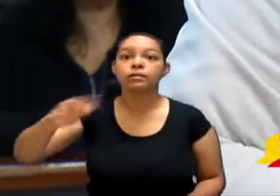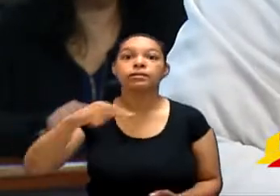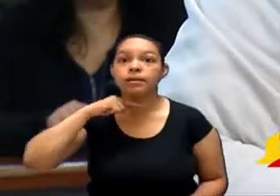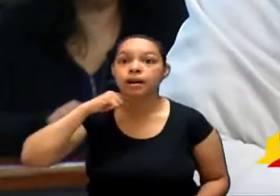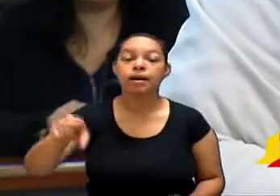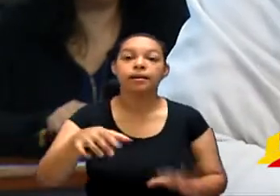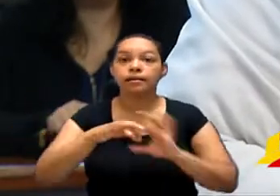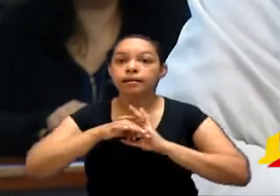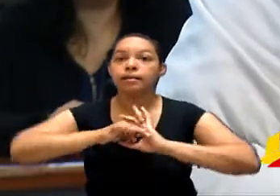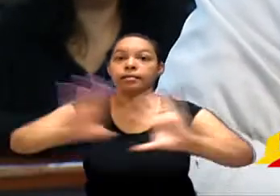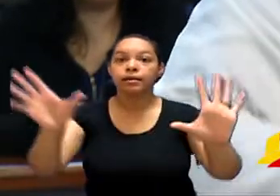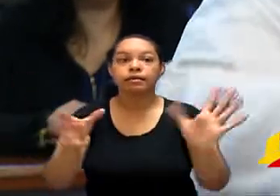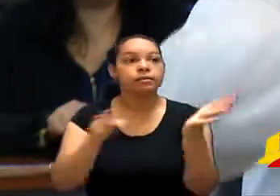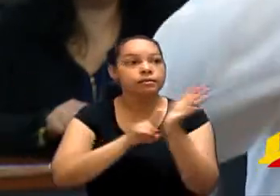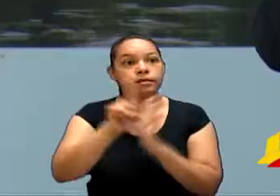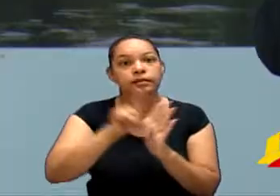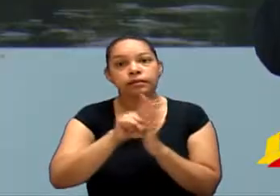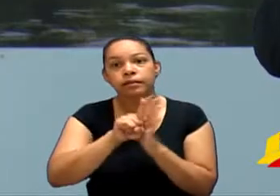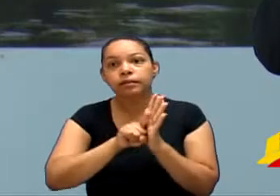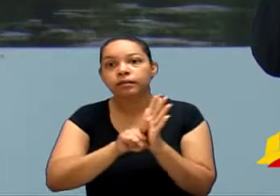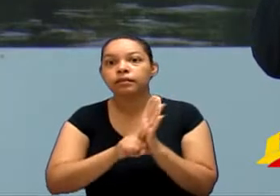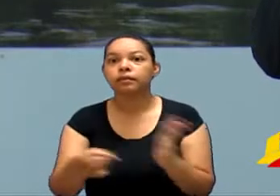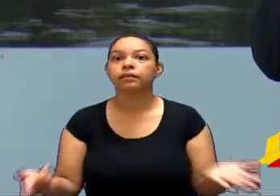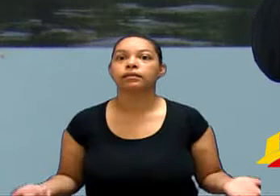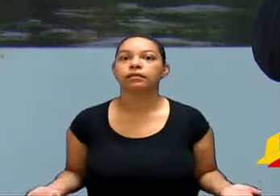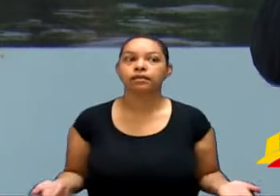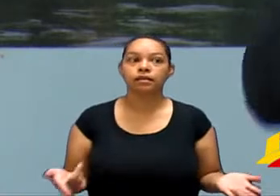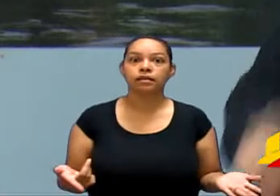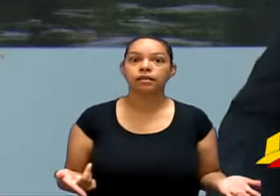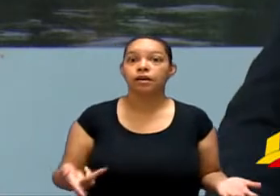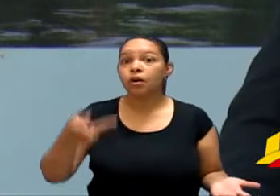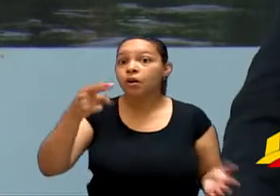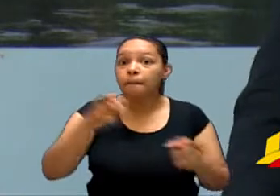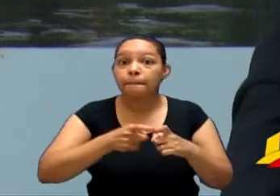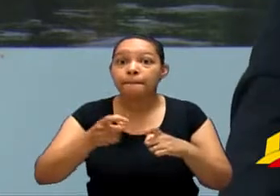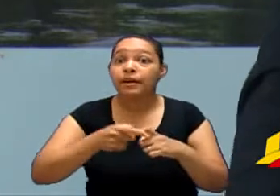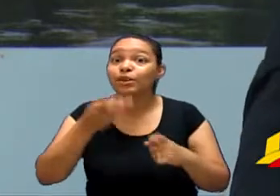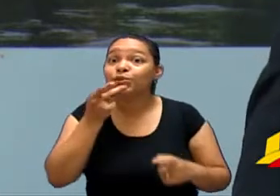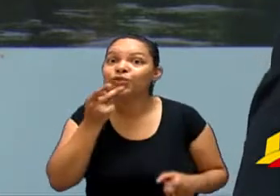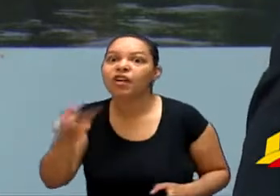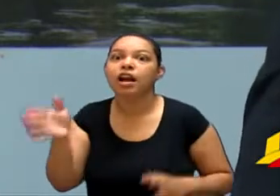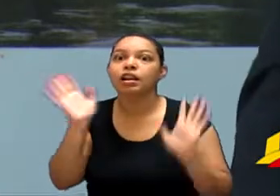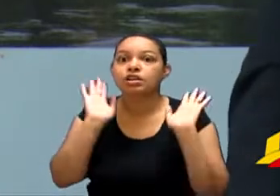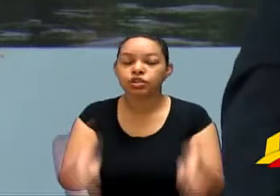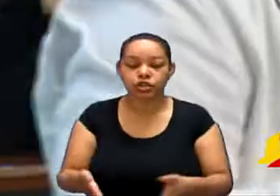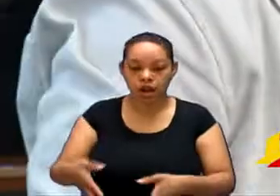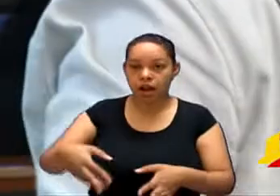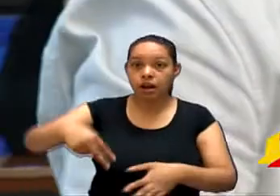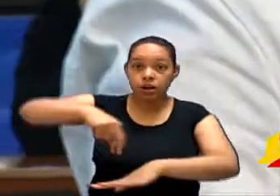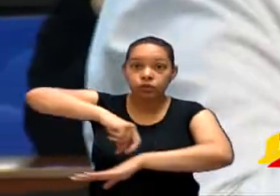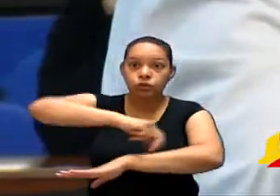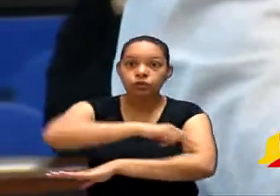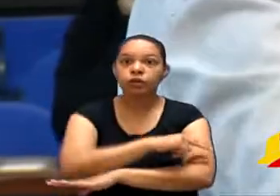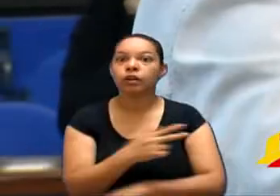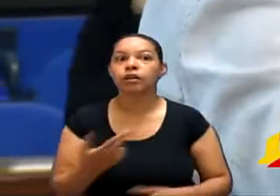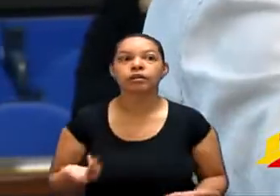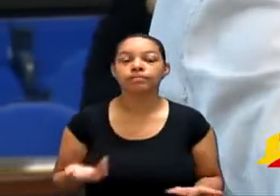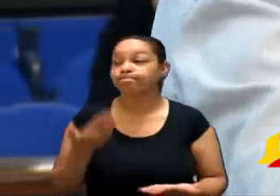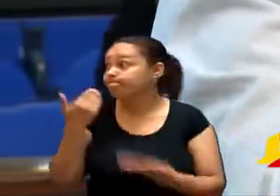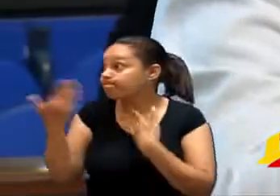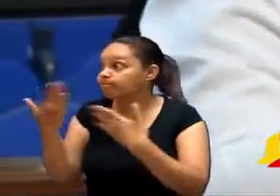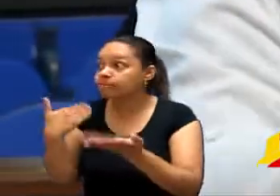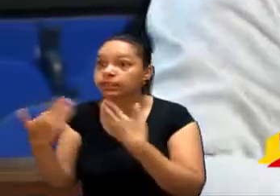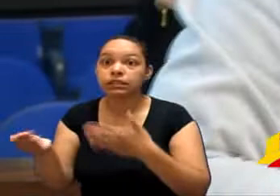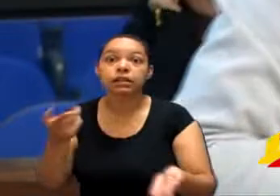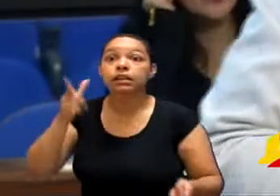os médicos já comentam isso nos corredores dos hospitais ressonância magnética eu recebi um rapaz hoje dizendo que marcaram para